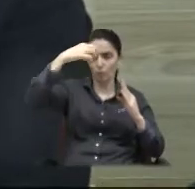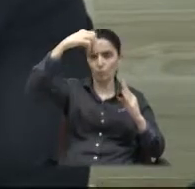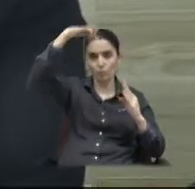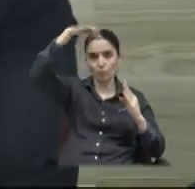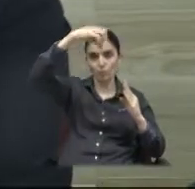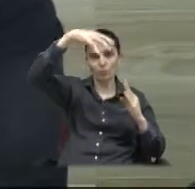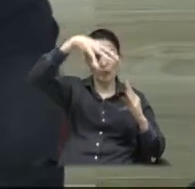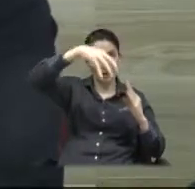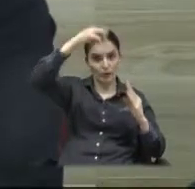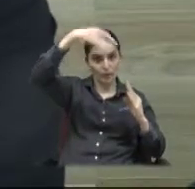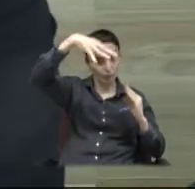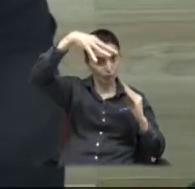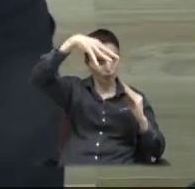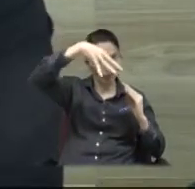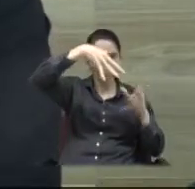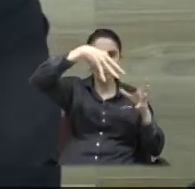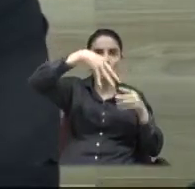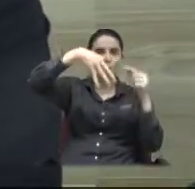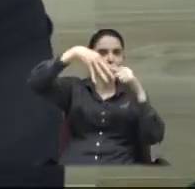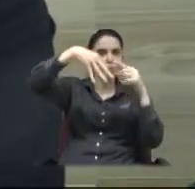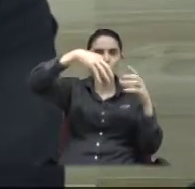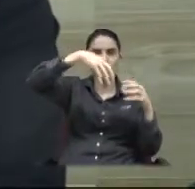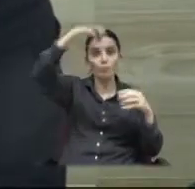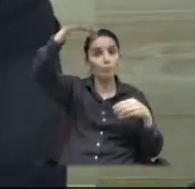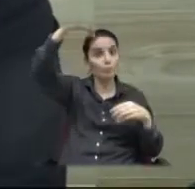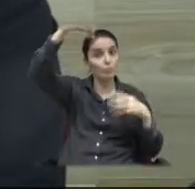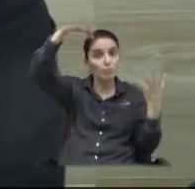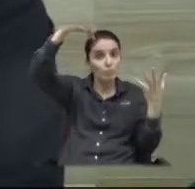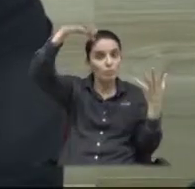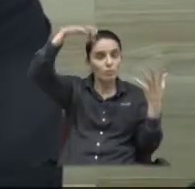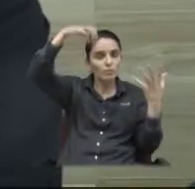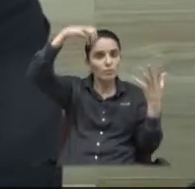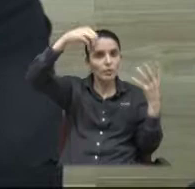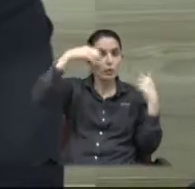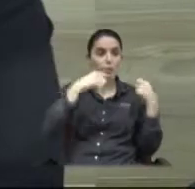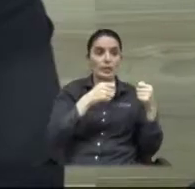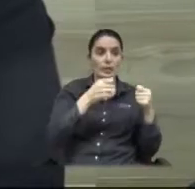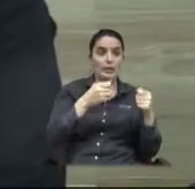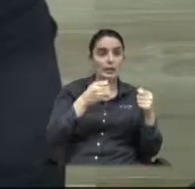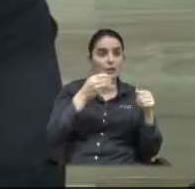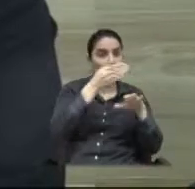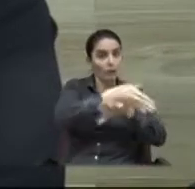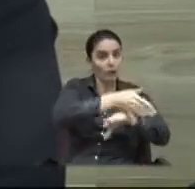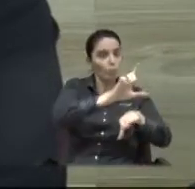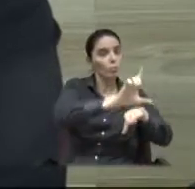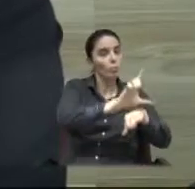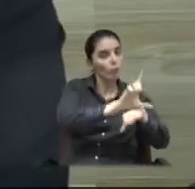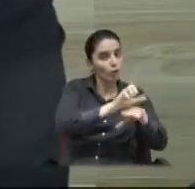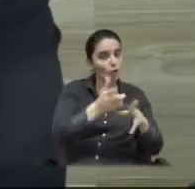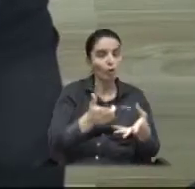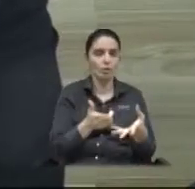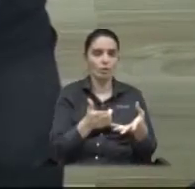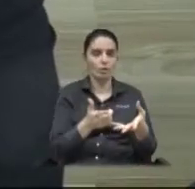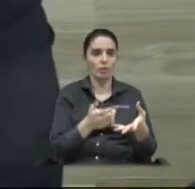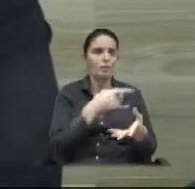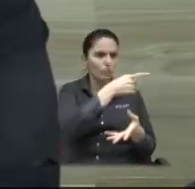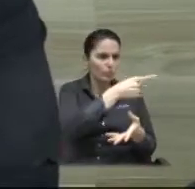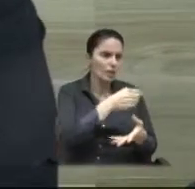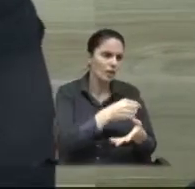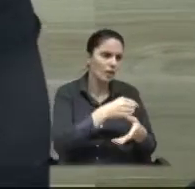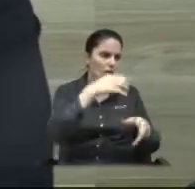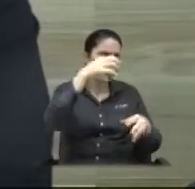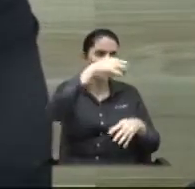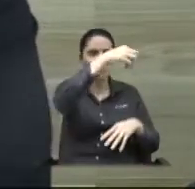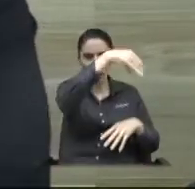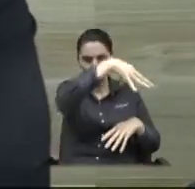eu peço uma lâmpada de graça, muitas vezes você teve o custo, e é difícil muitas vezes você fornecer uma